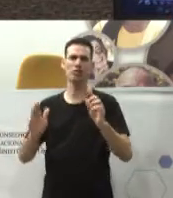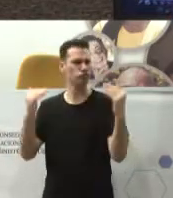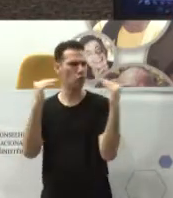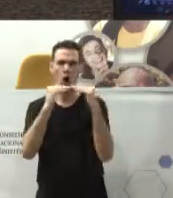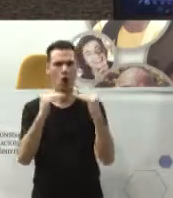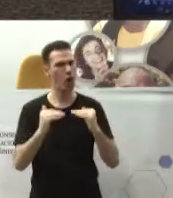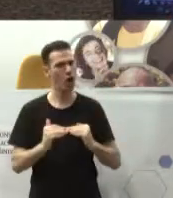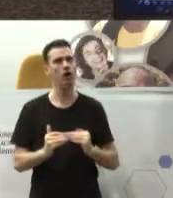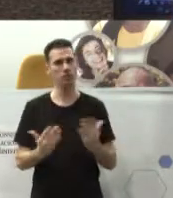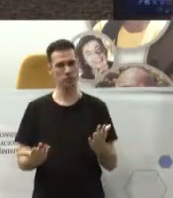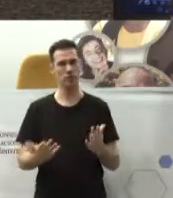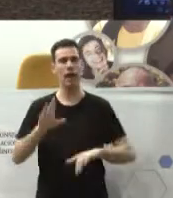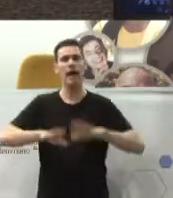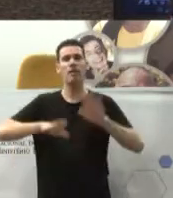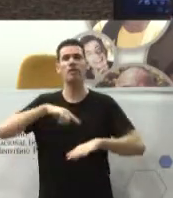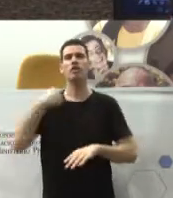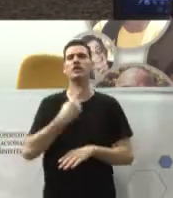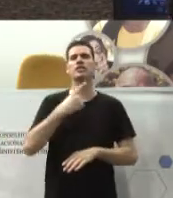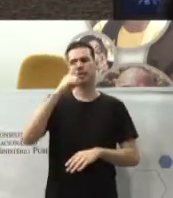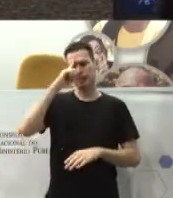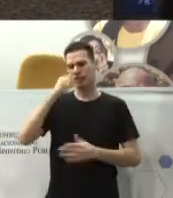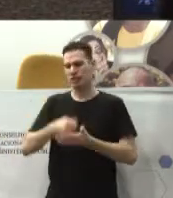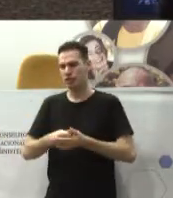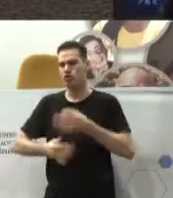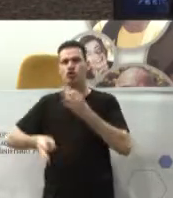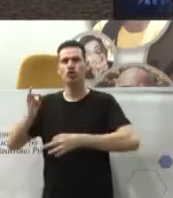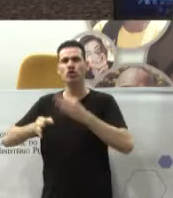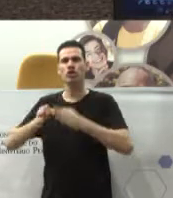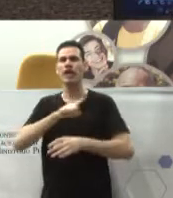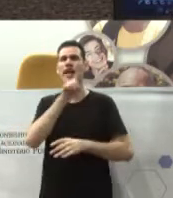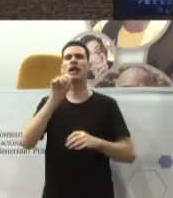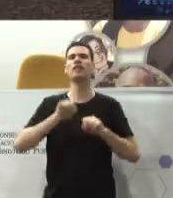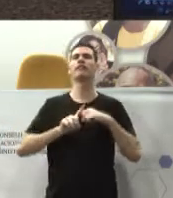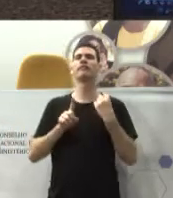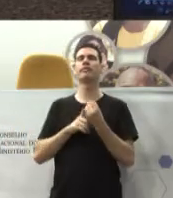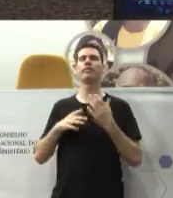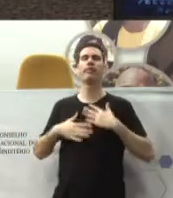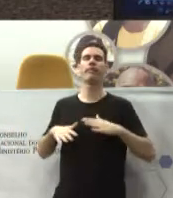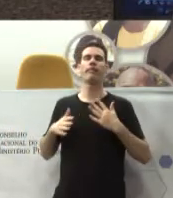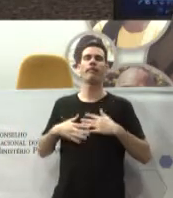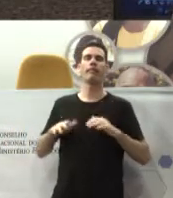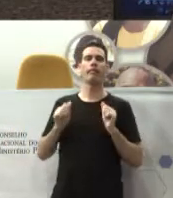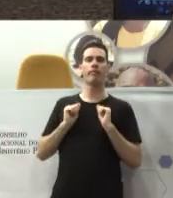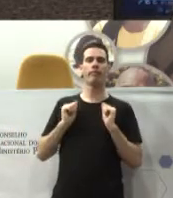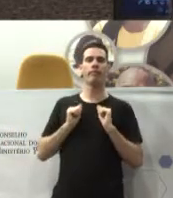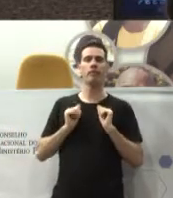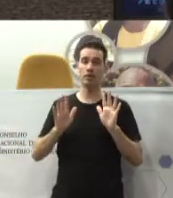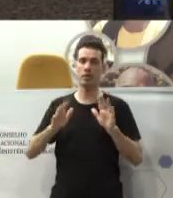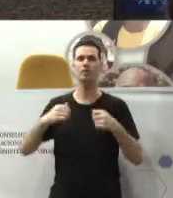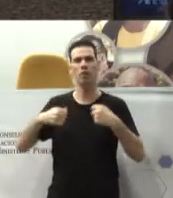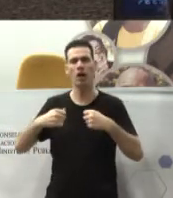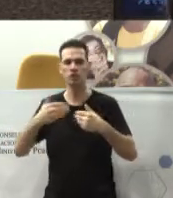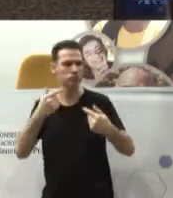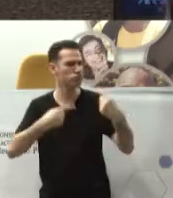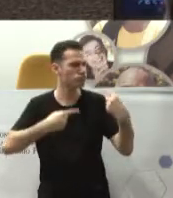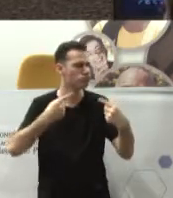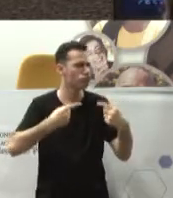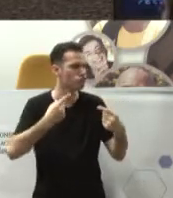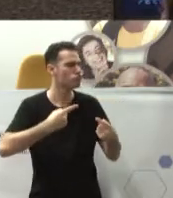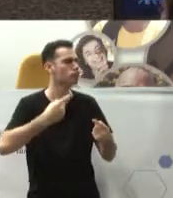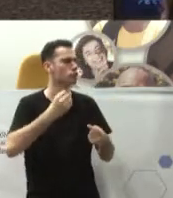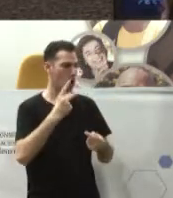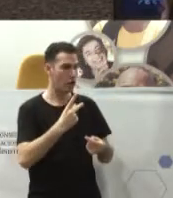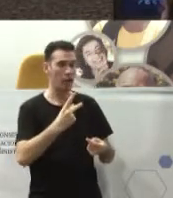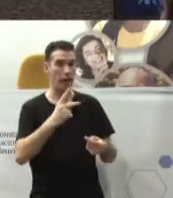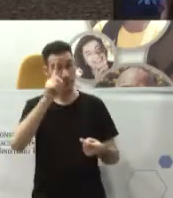segurança jurídica, a sociedade se acomoda. Podemos rediscutir aquela demanda definitivamente resolvida,